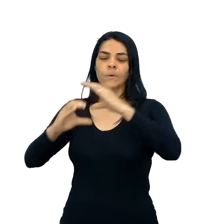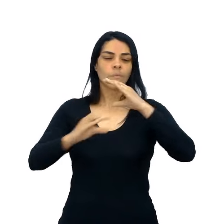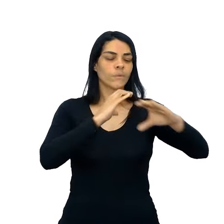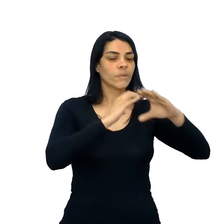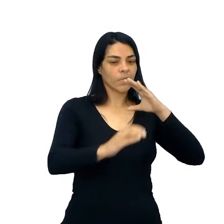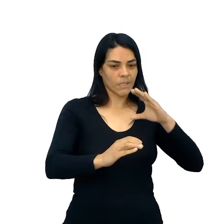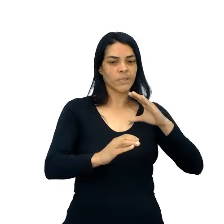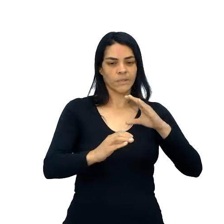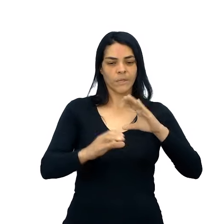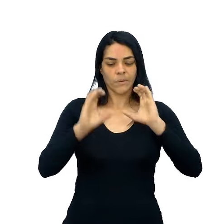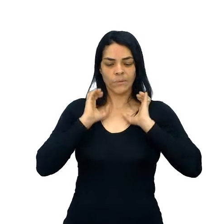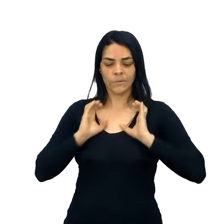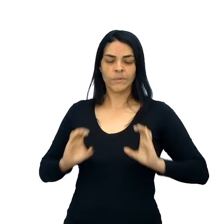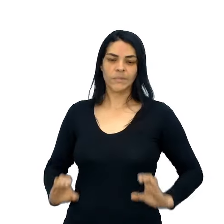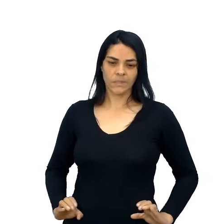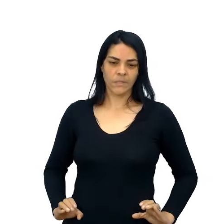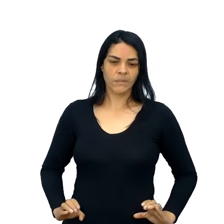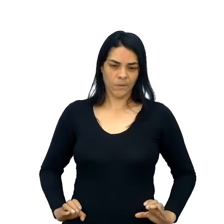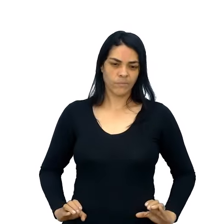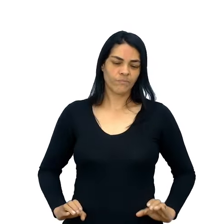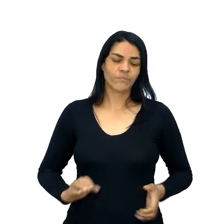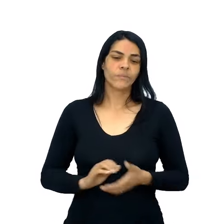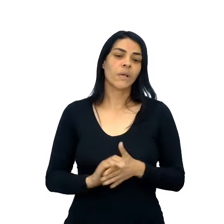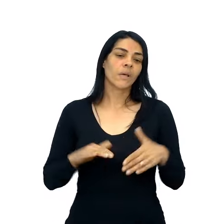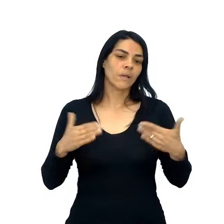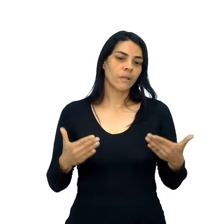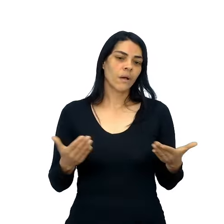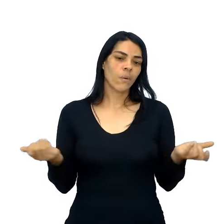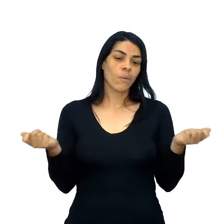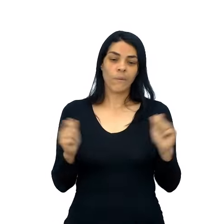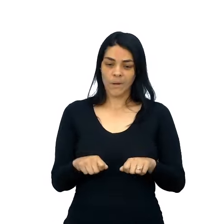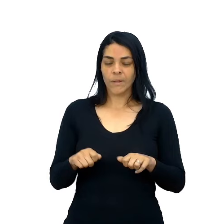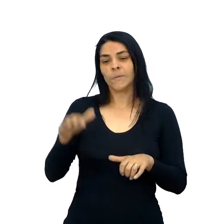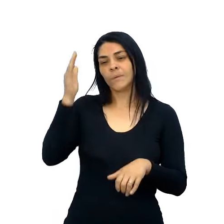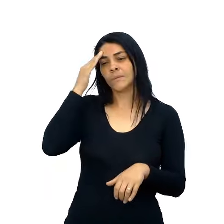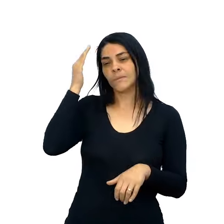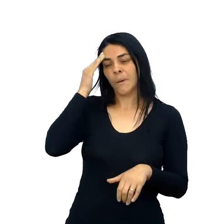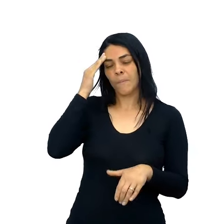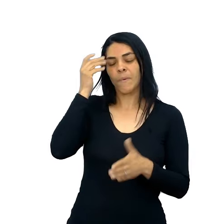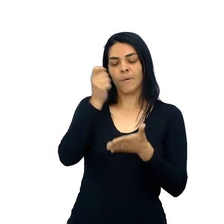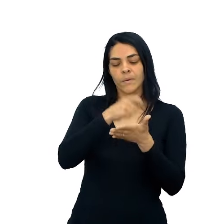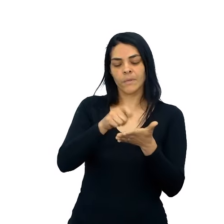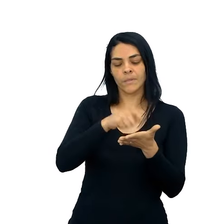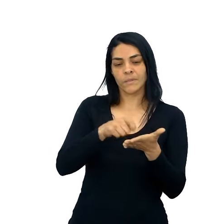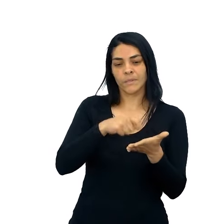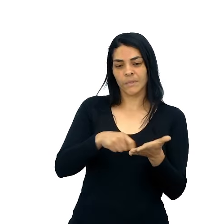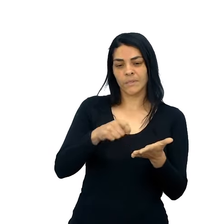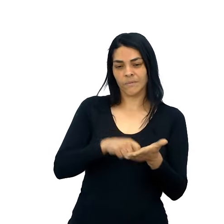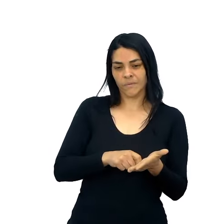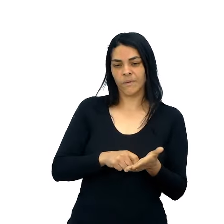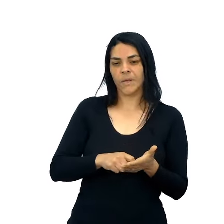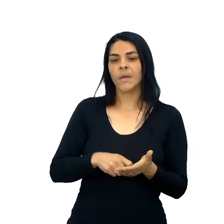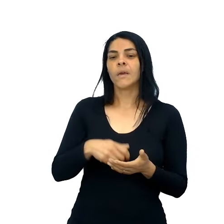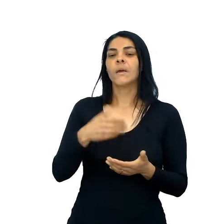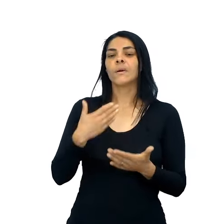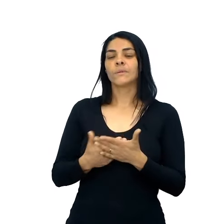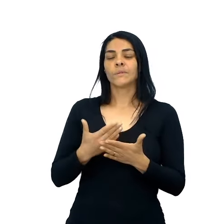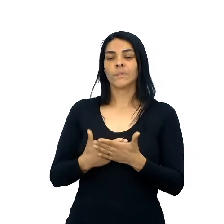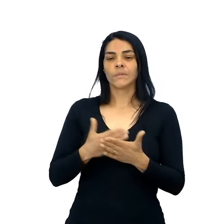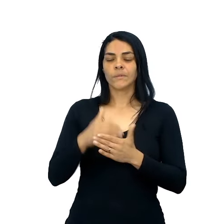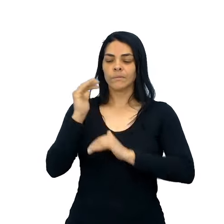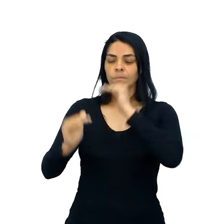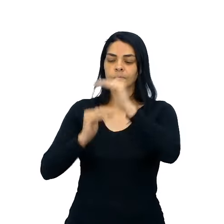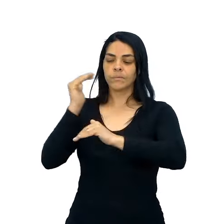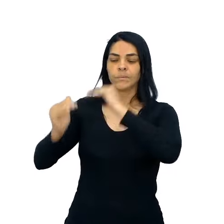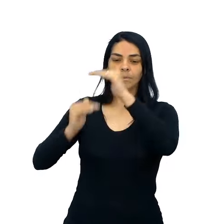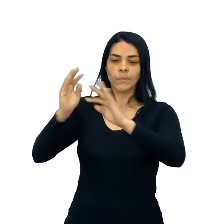cidadãos, de modo geral. Então, esse caráter do saber escrever propicia aos estudantes o desenvolvimento progressivo